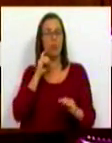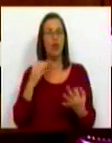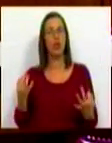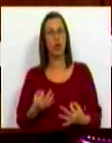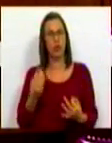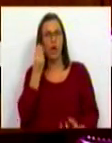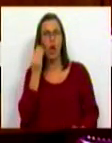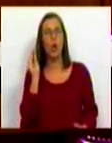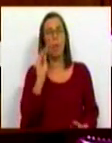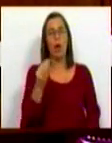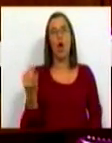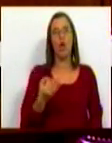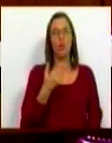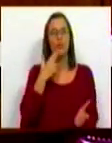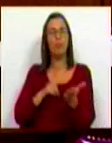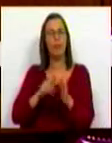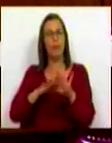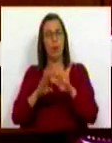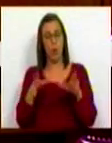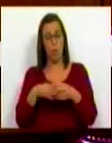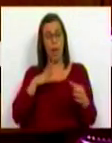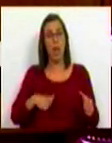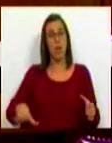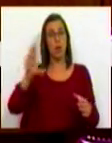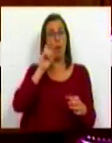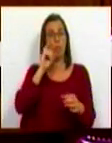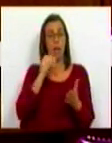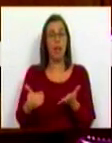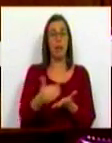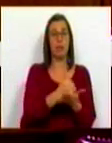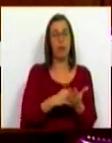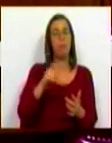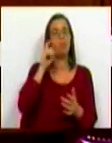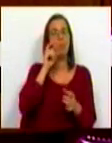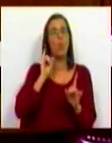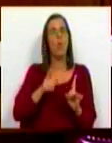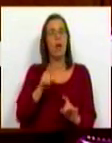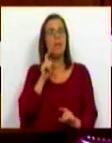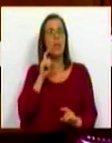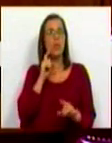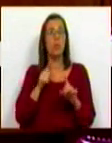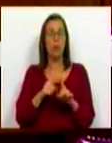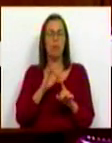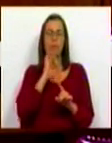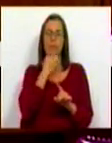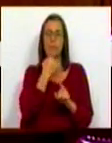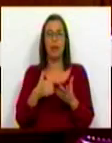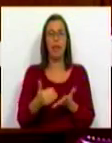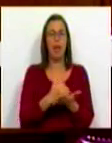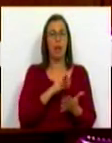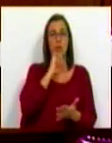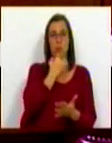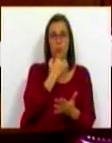acauteladas as recomendações efetuadas pela Comissão Nacional de Proteção de Dados, no sentido de garantir a segurança e a confidencialidade dos